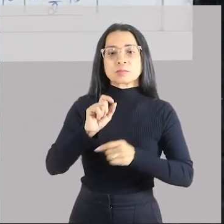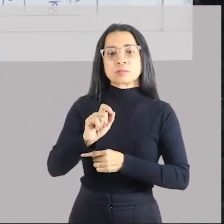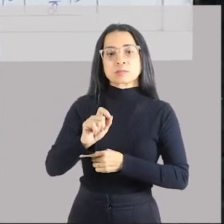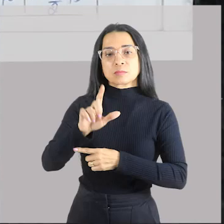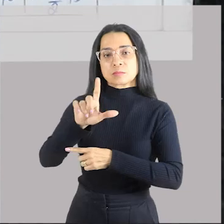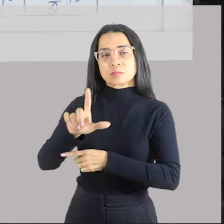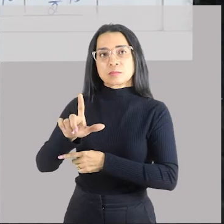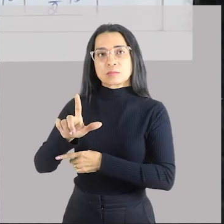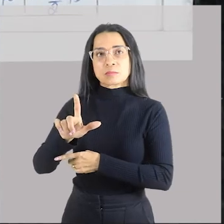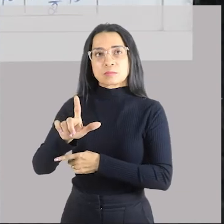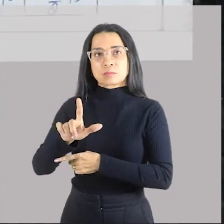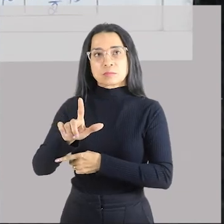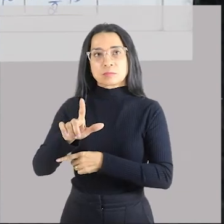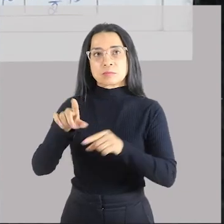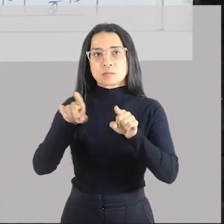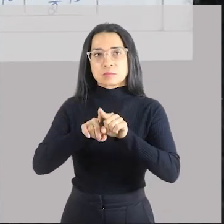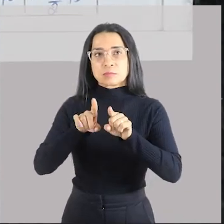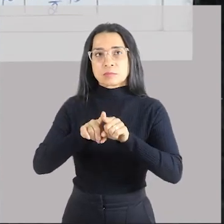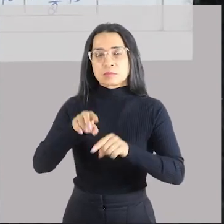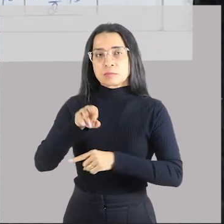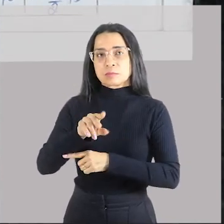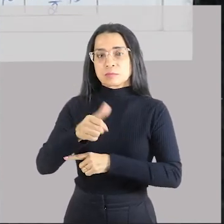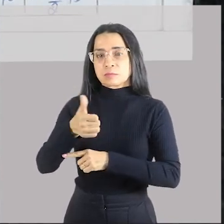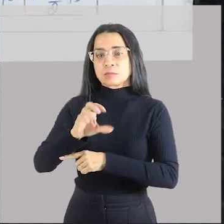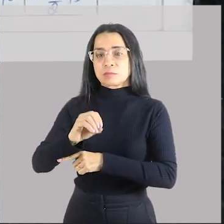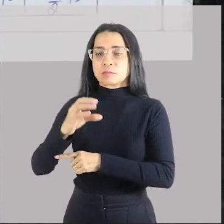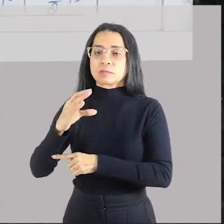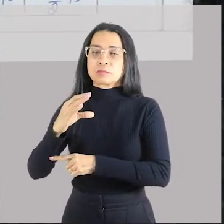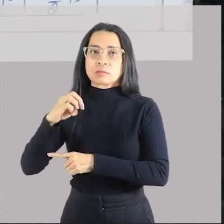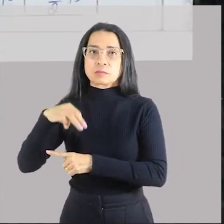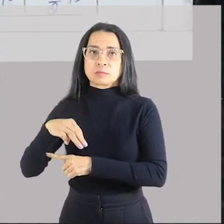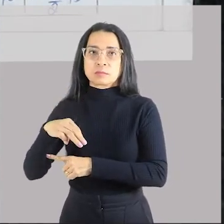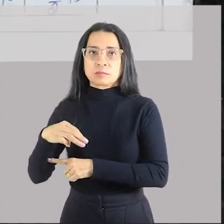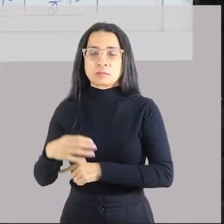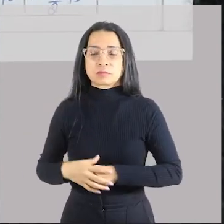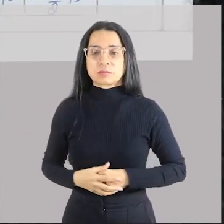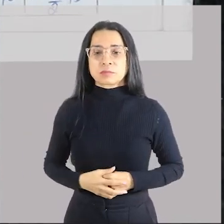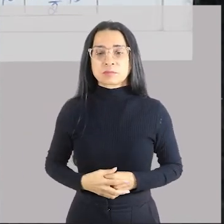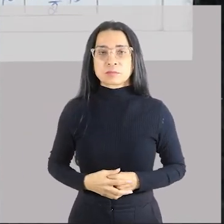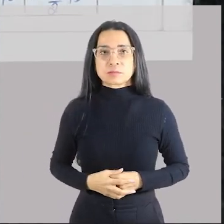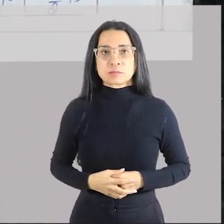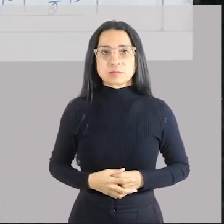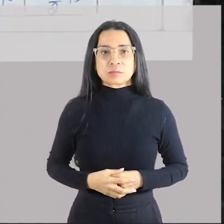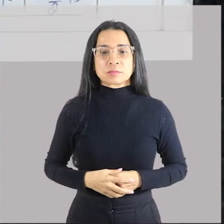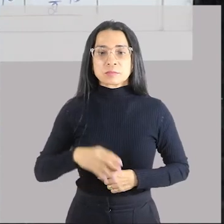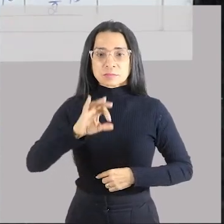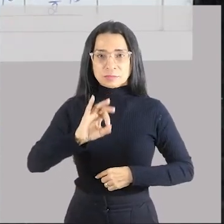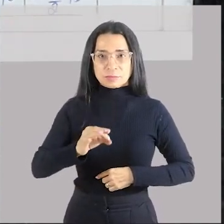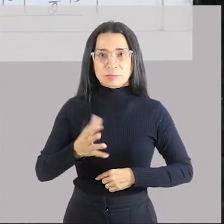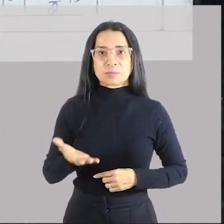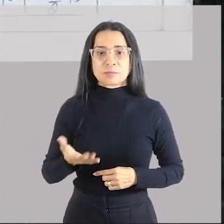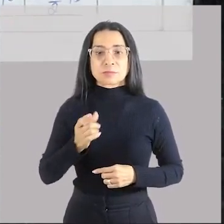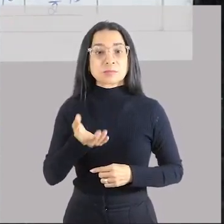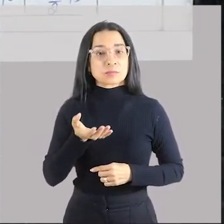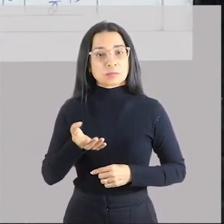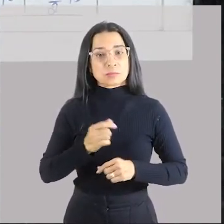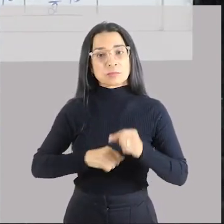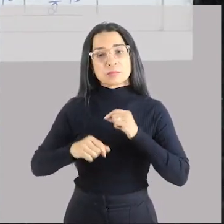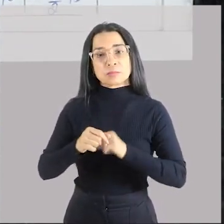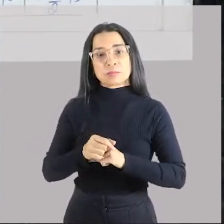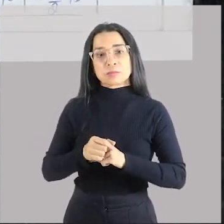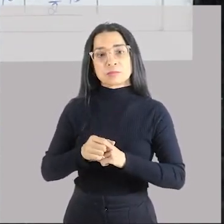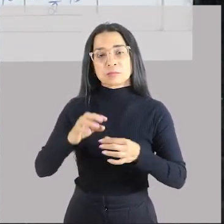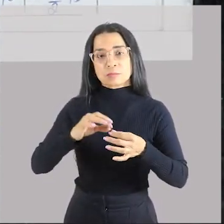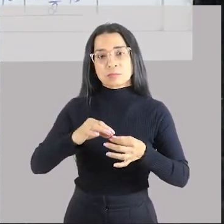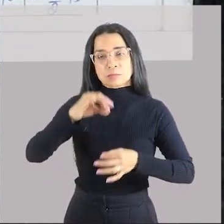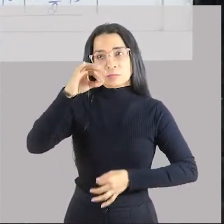isso significa que o lado também vai ser igual a 10 centímetros. certo? Só que ele quer o